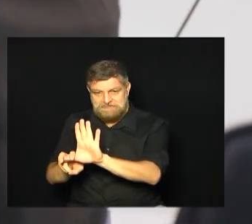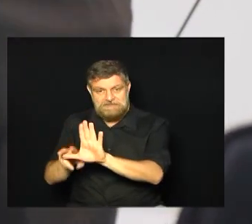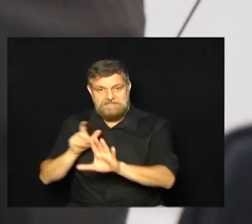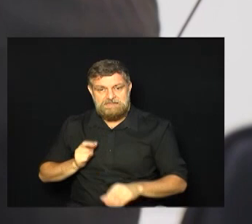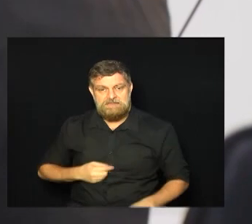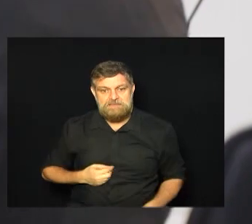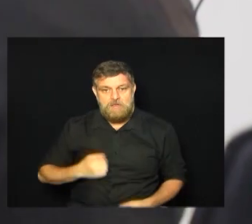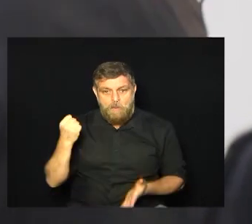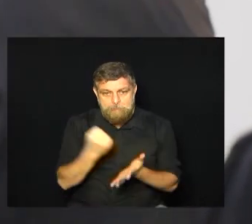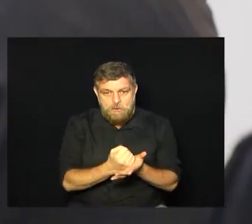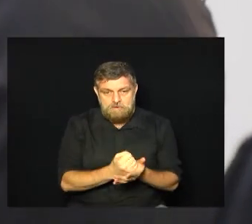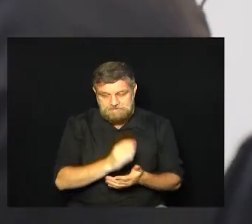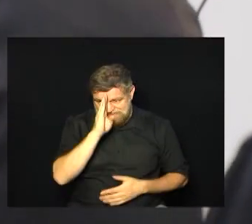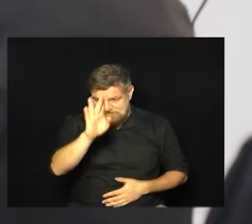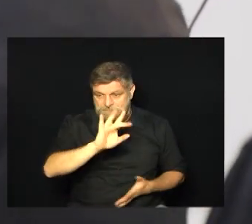vai para o titular.